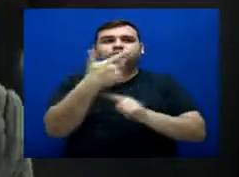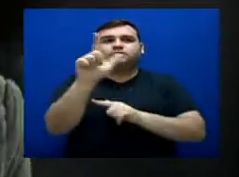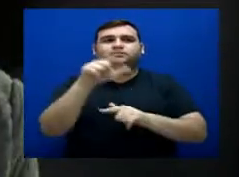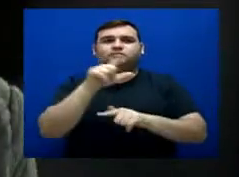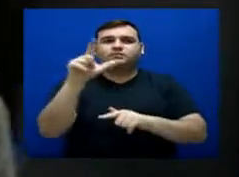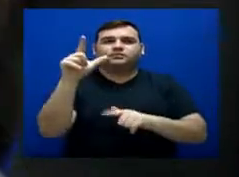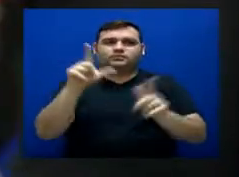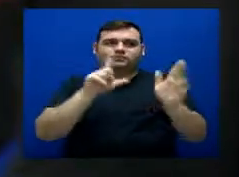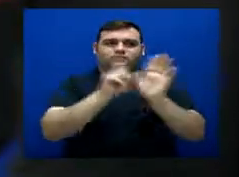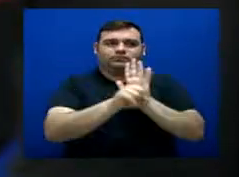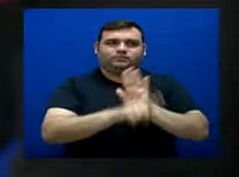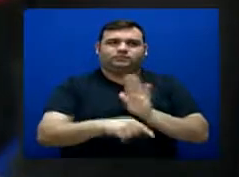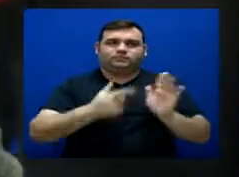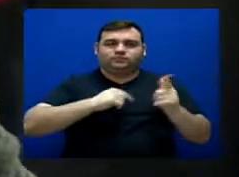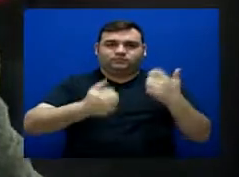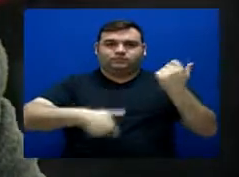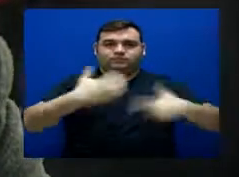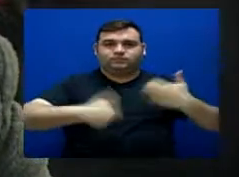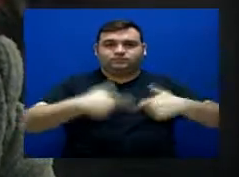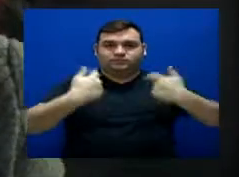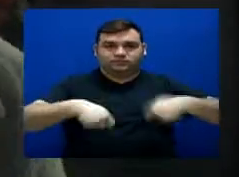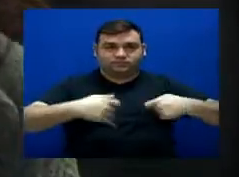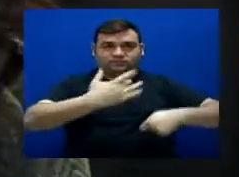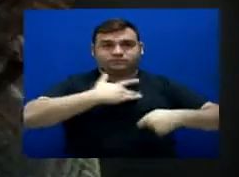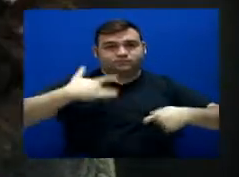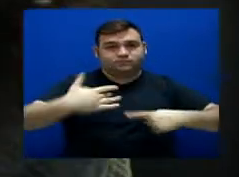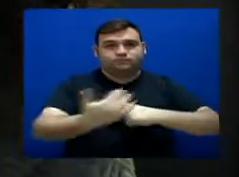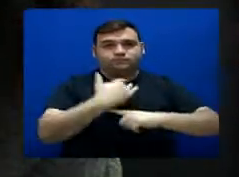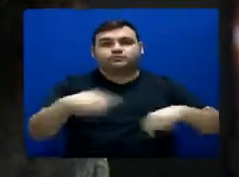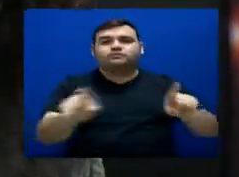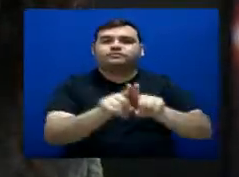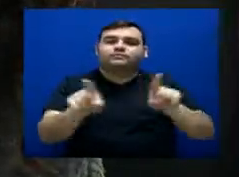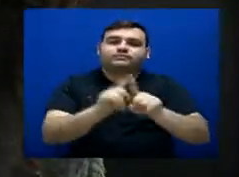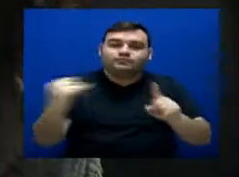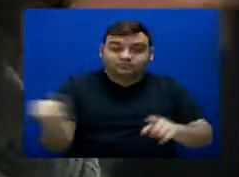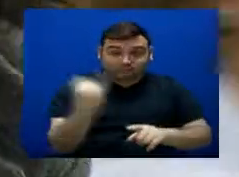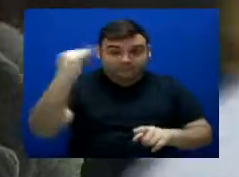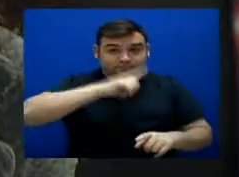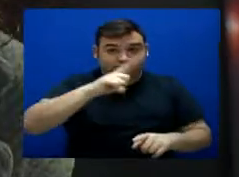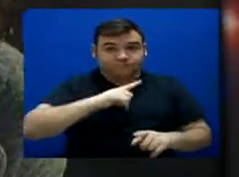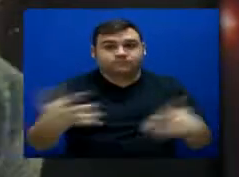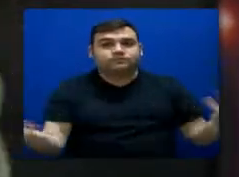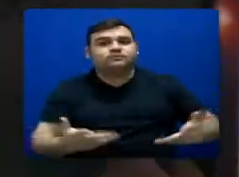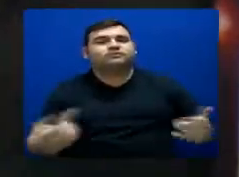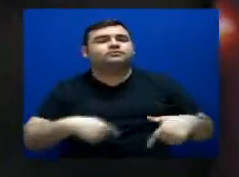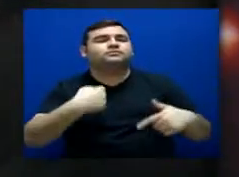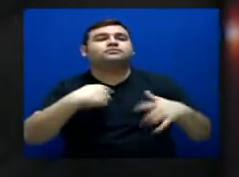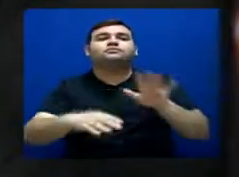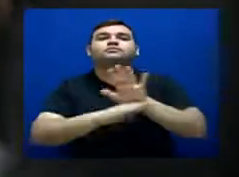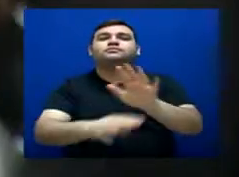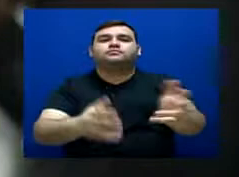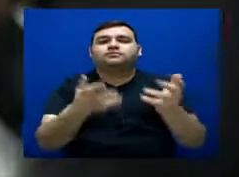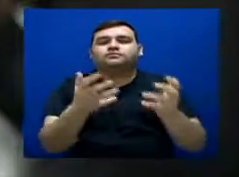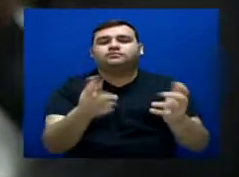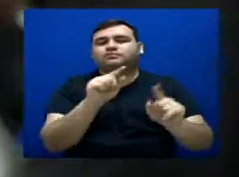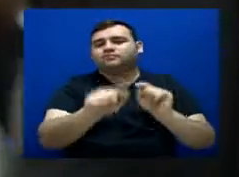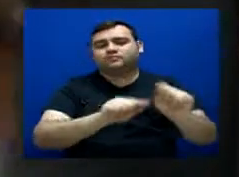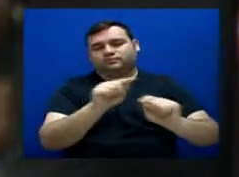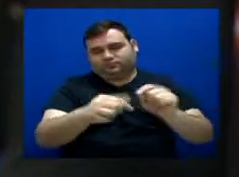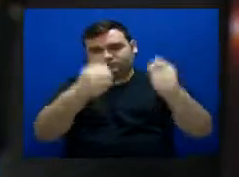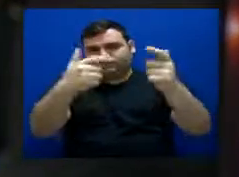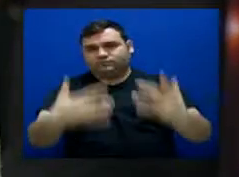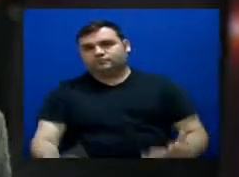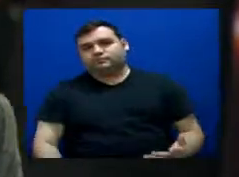outros requerimentos para serem comentados, referente à saúde também, né? Importantíssimo. Eu quero fazer a contribuição no